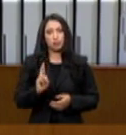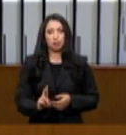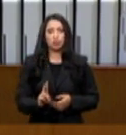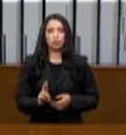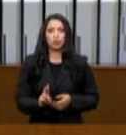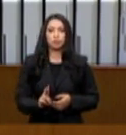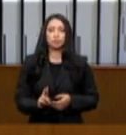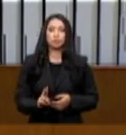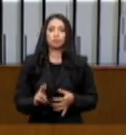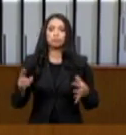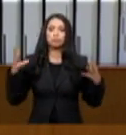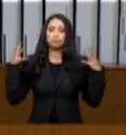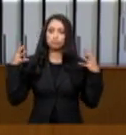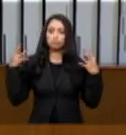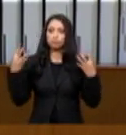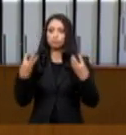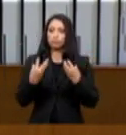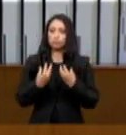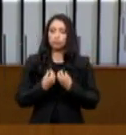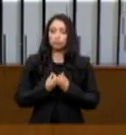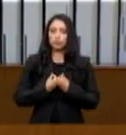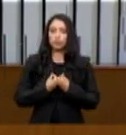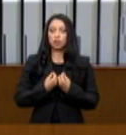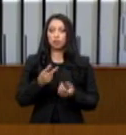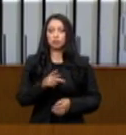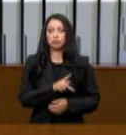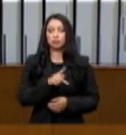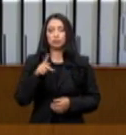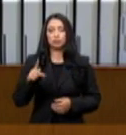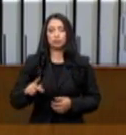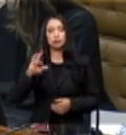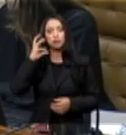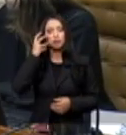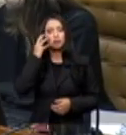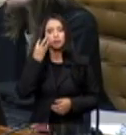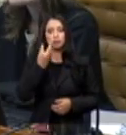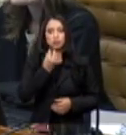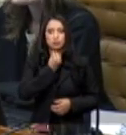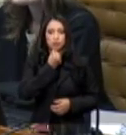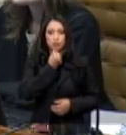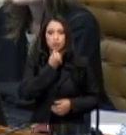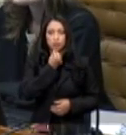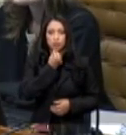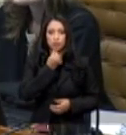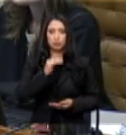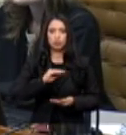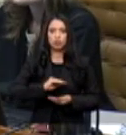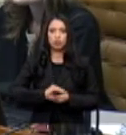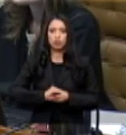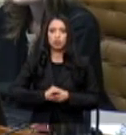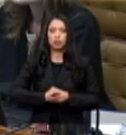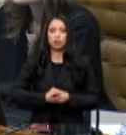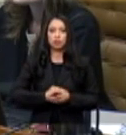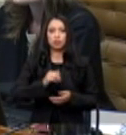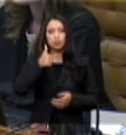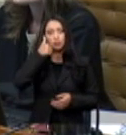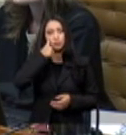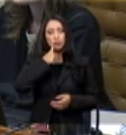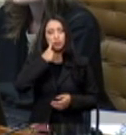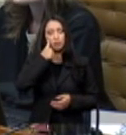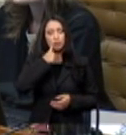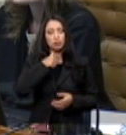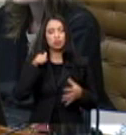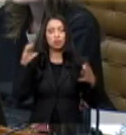Excelentíssimo senhor ministro Dias Toffoli, presidente da Suprema Corte, excelentíssima senhora ministra